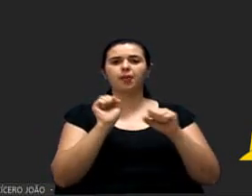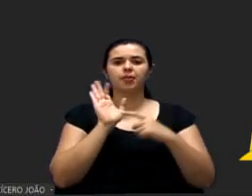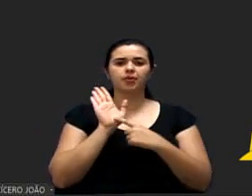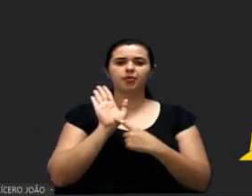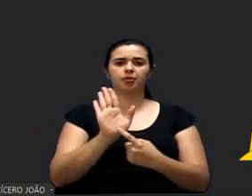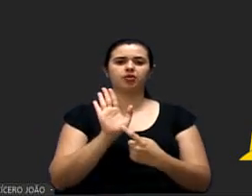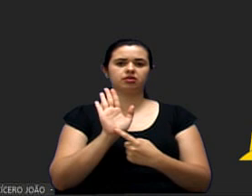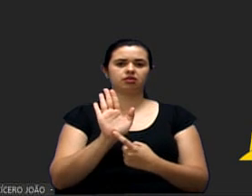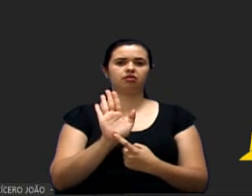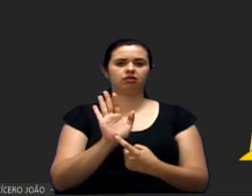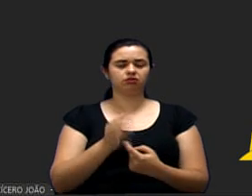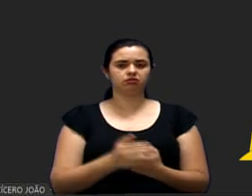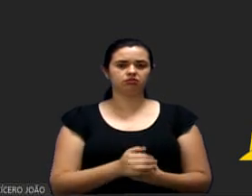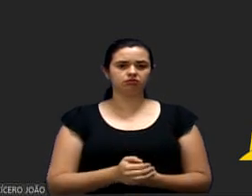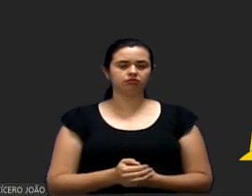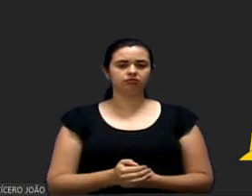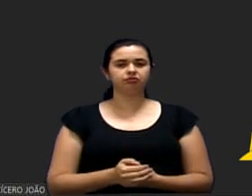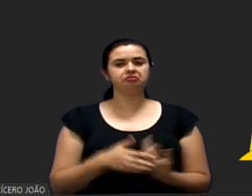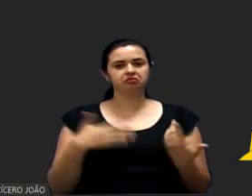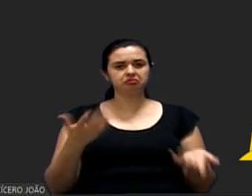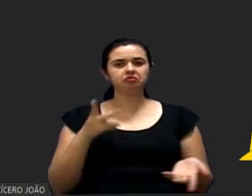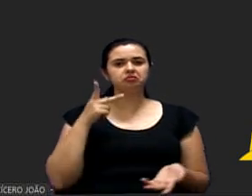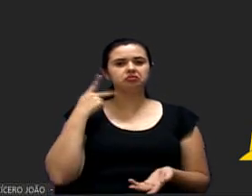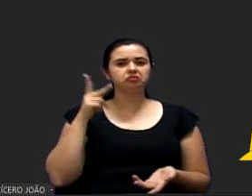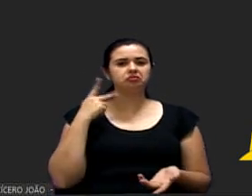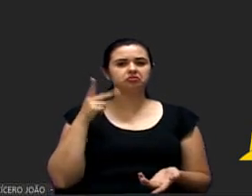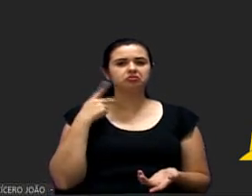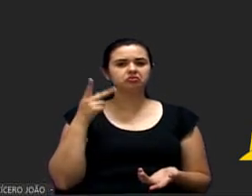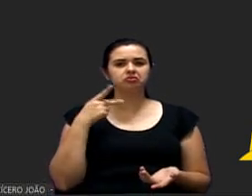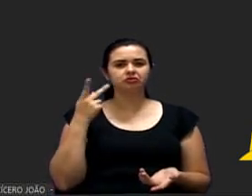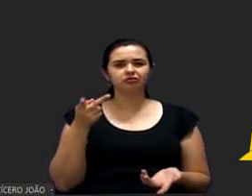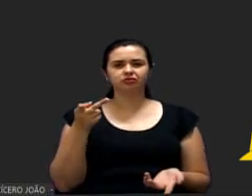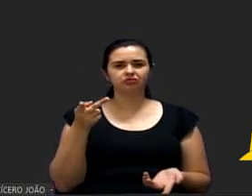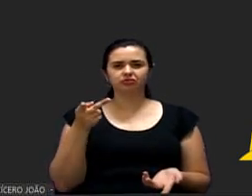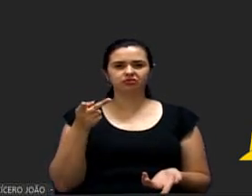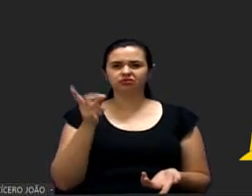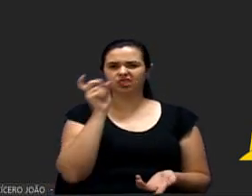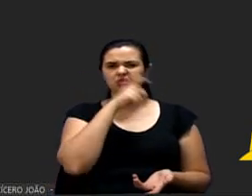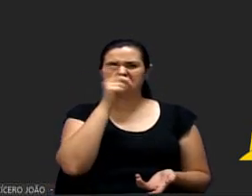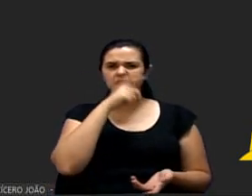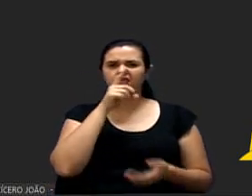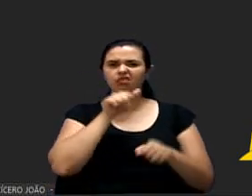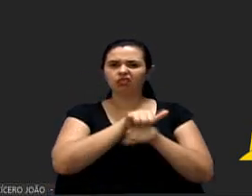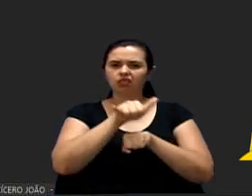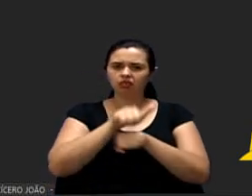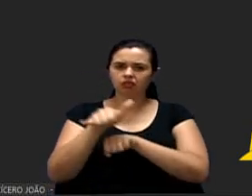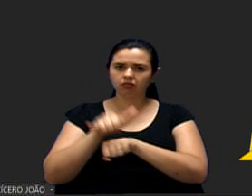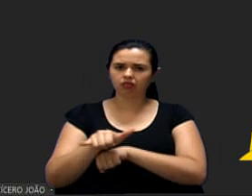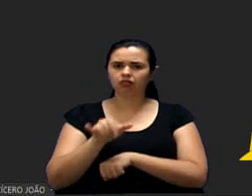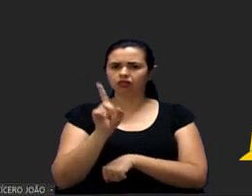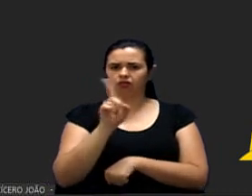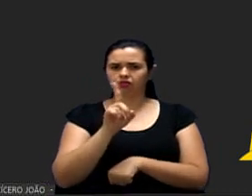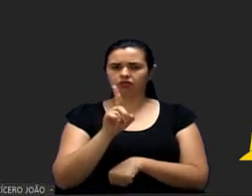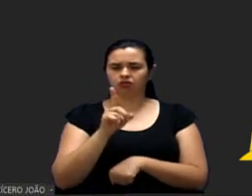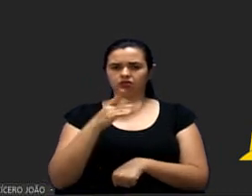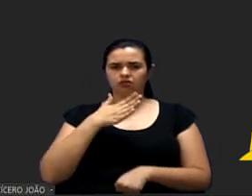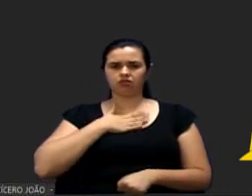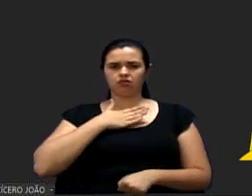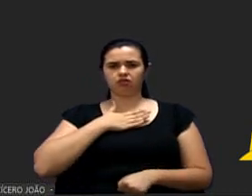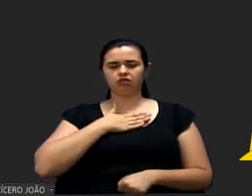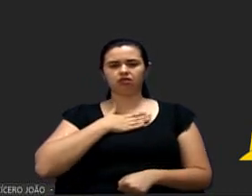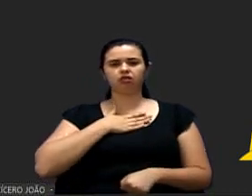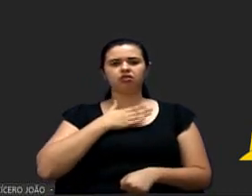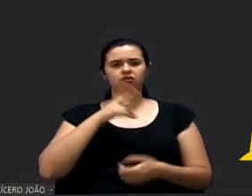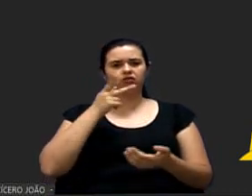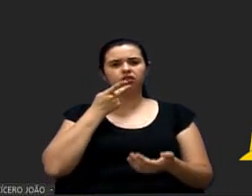dessas pessoas. Então, esse vereador não tem nada a mentir e enganar a população. Esse vereador sempre vai estar falando a verdade